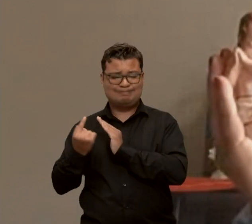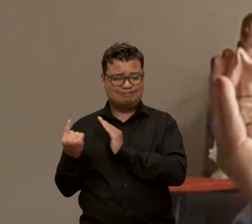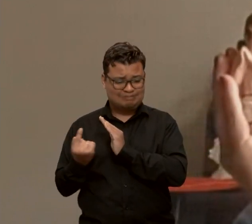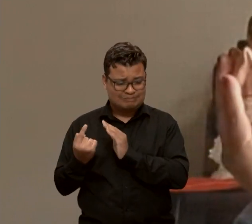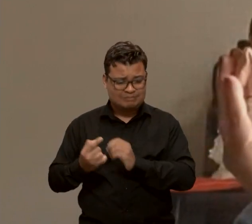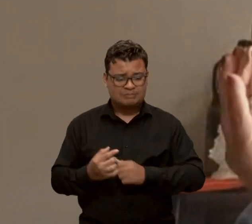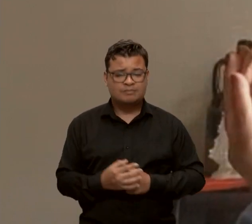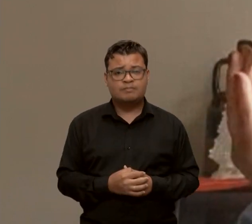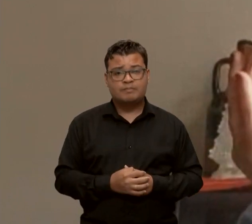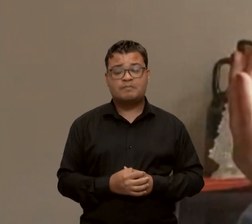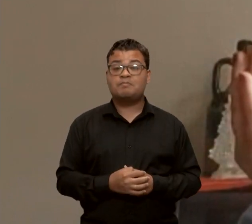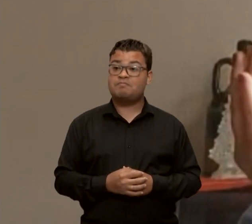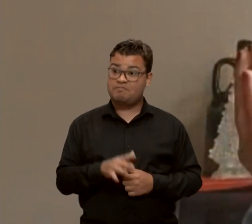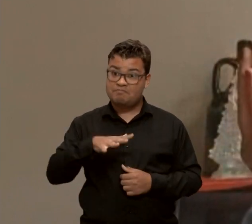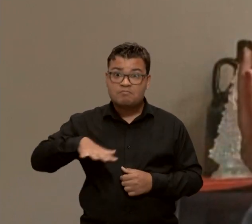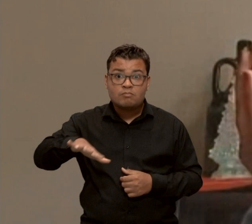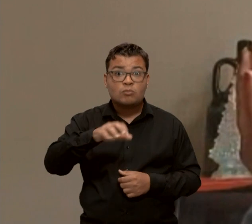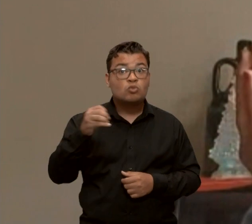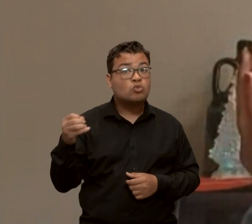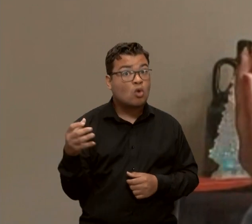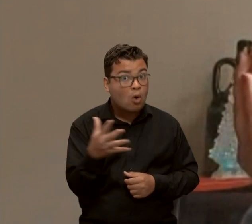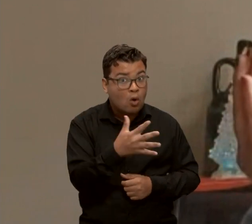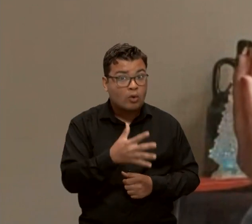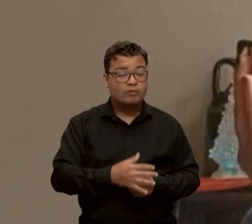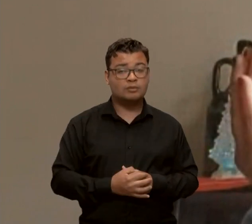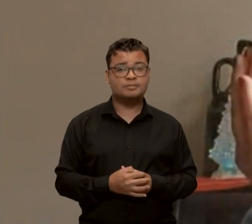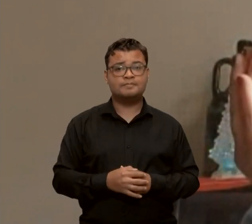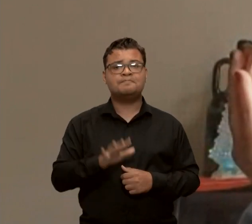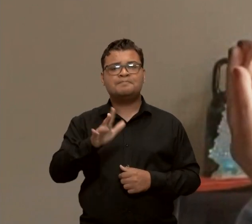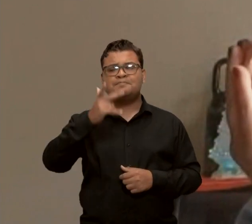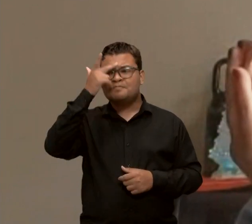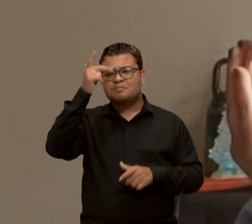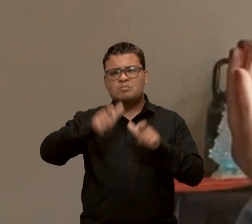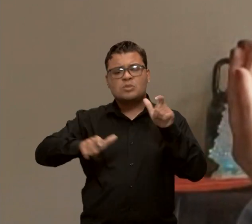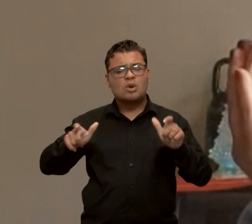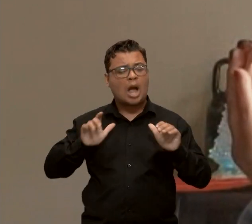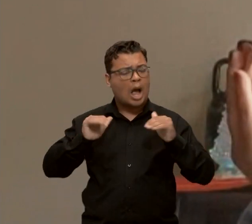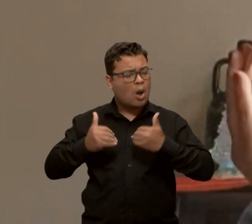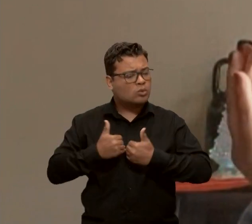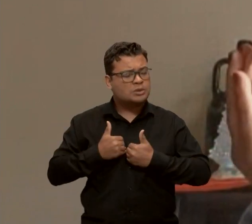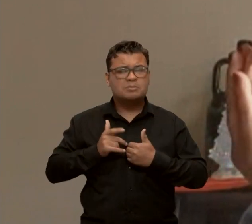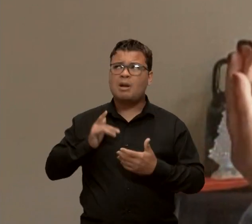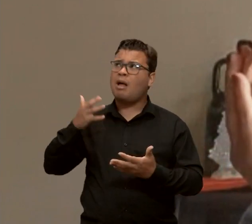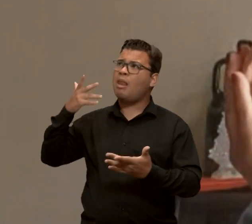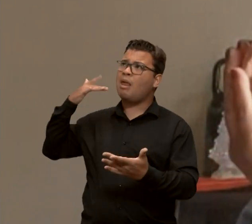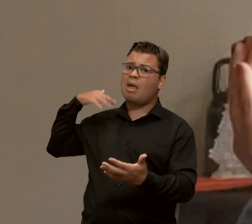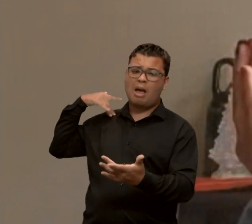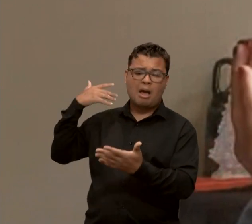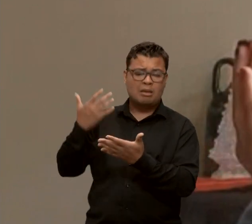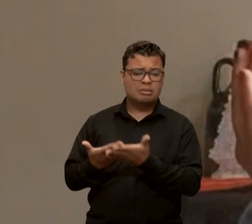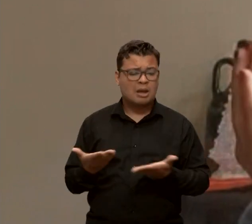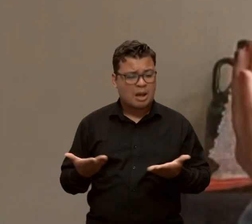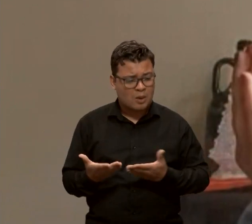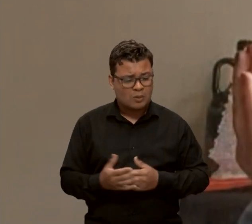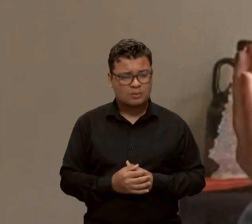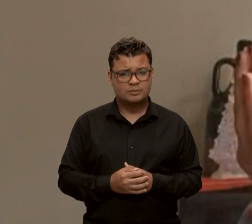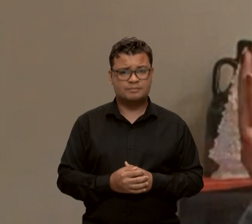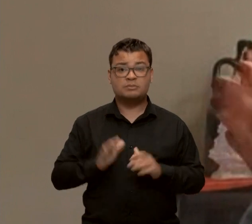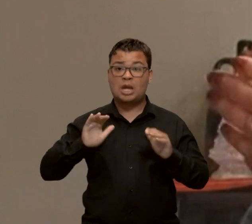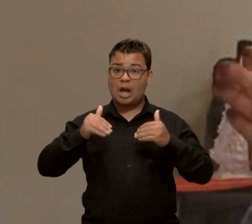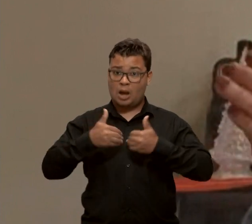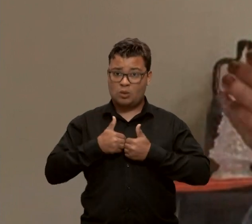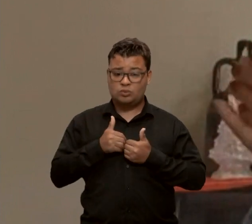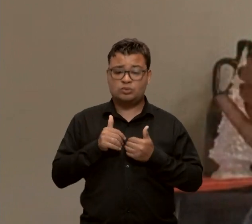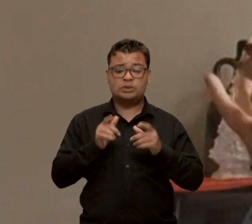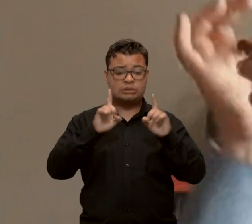os autistas, as pessoas com autismo, elas sempre existiram. Uhum. O autismo é uma deficiência. Nasce